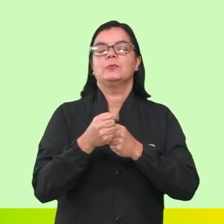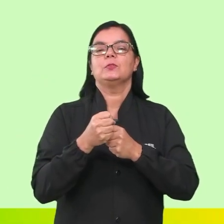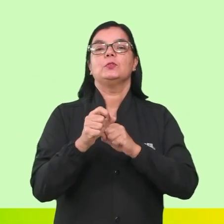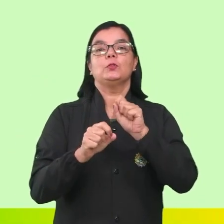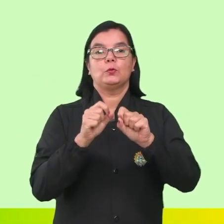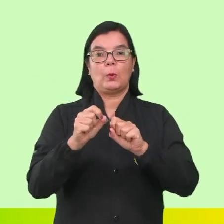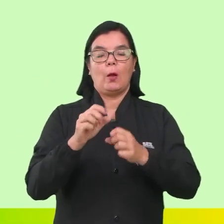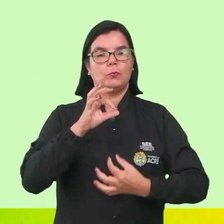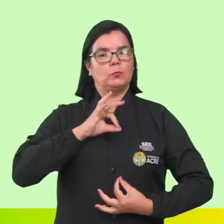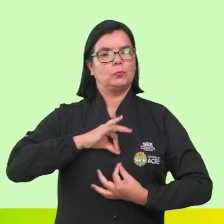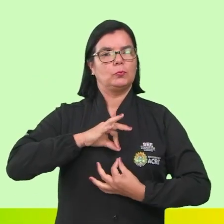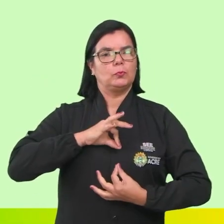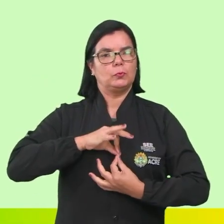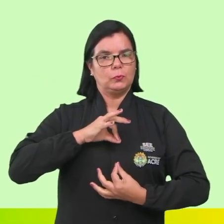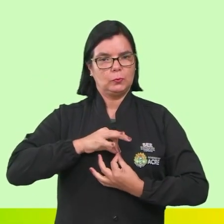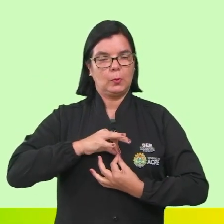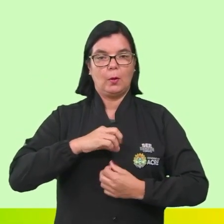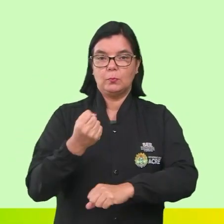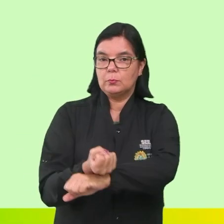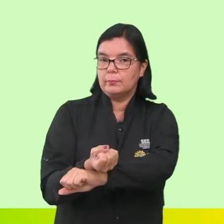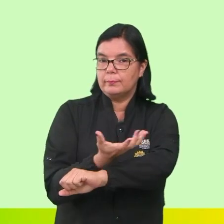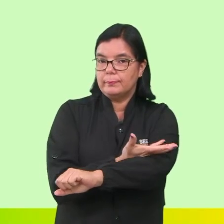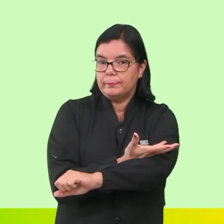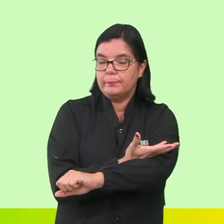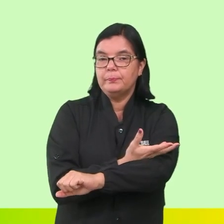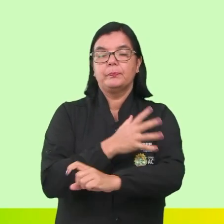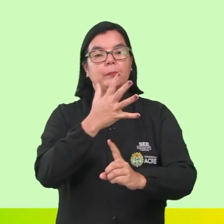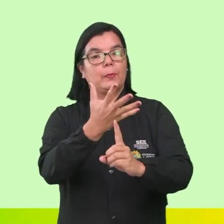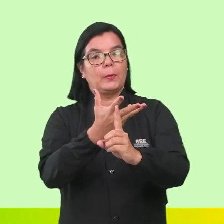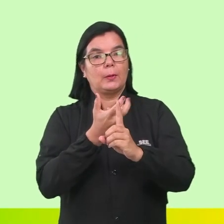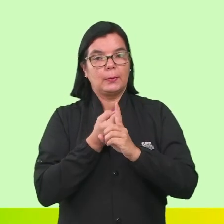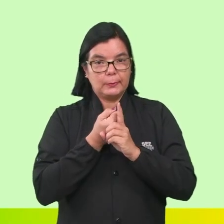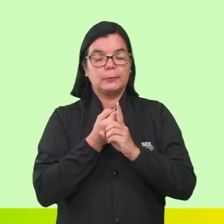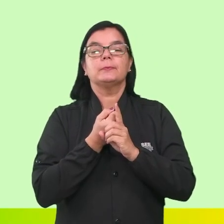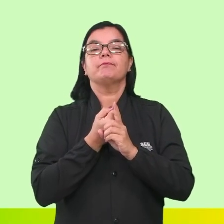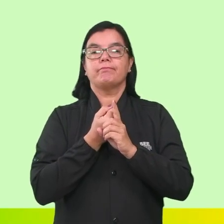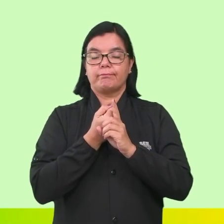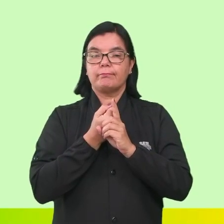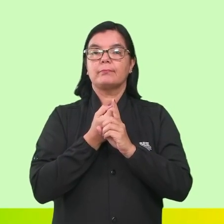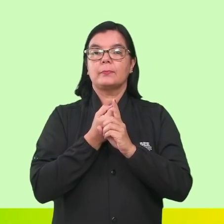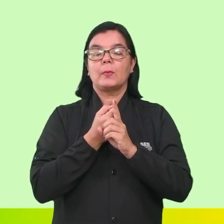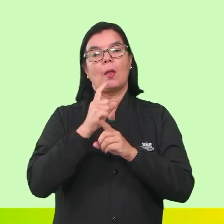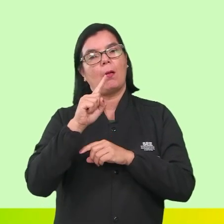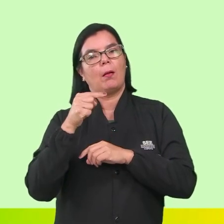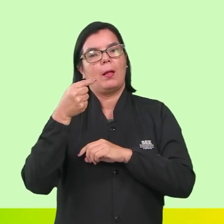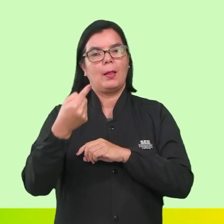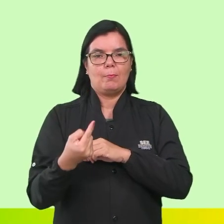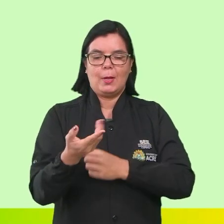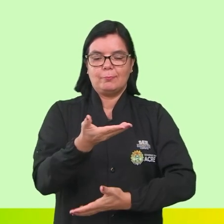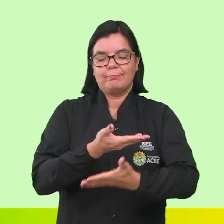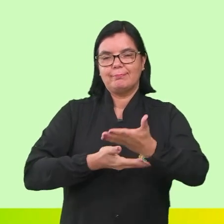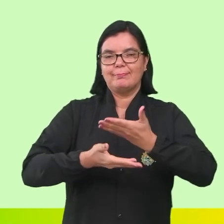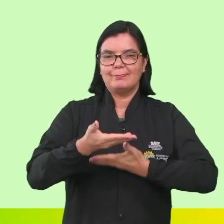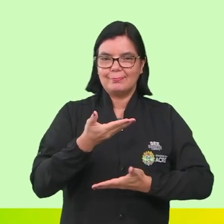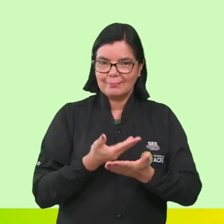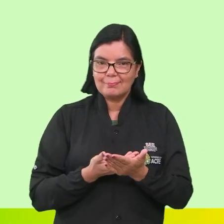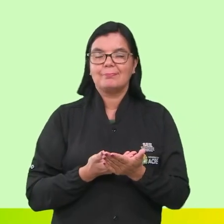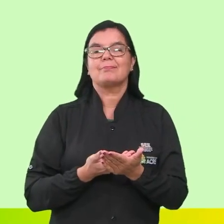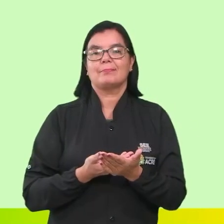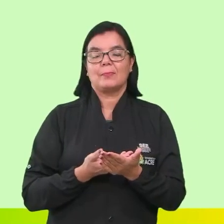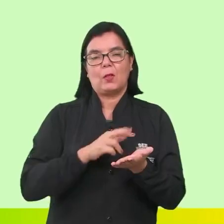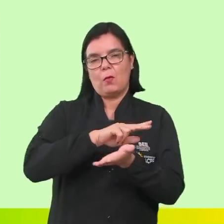carga espiritual, emocional, artística, né, além do entretenimento